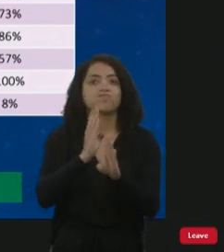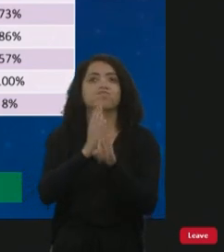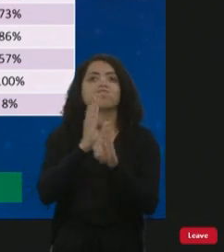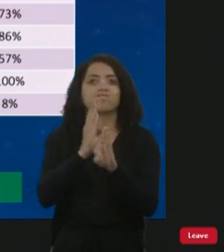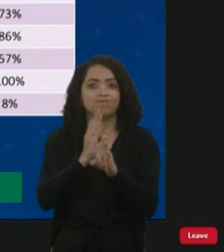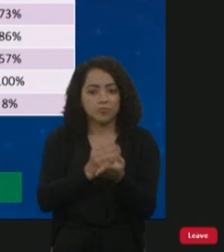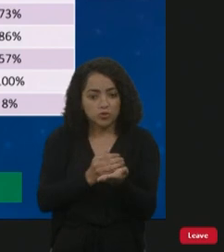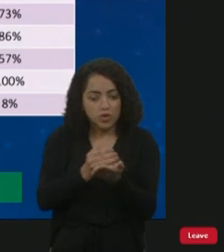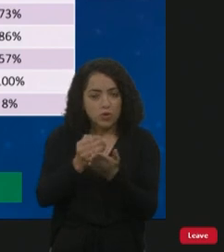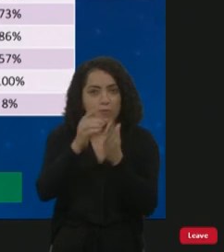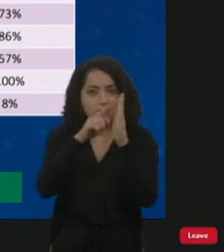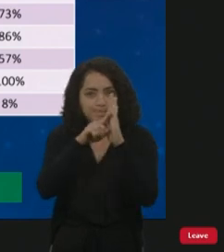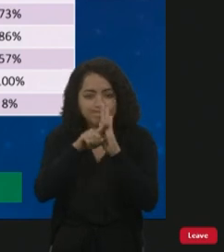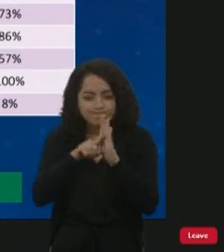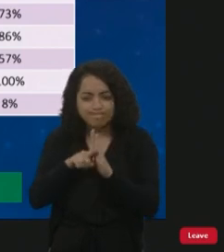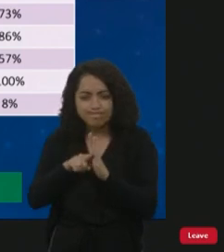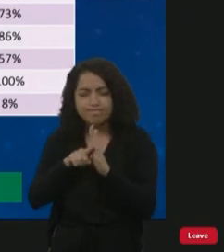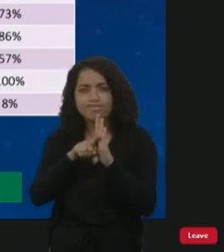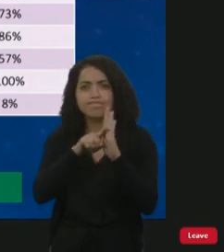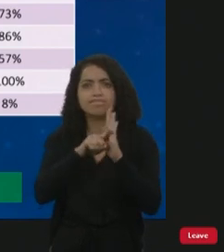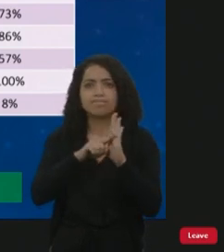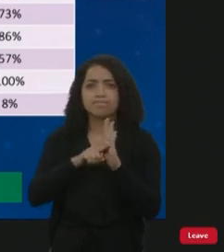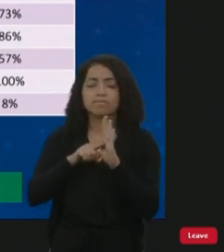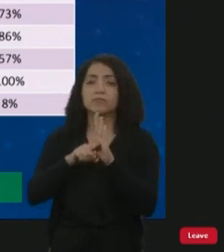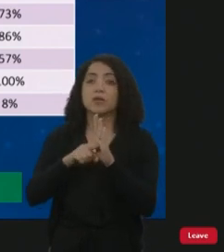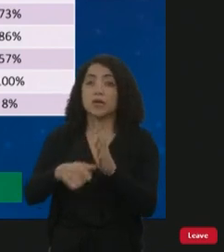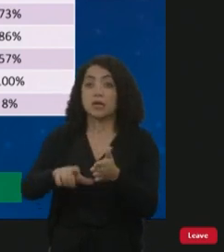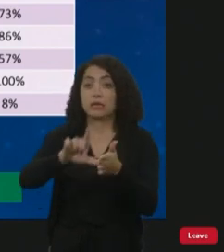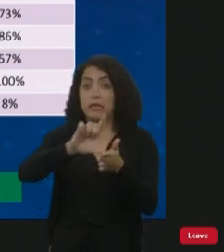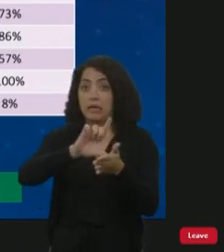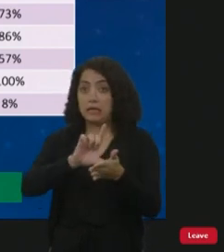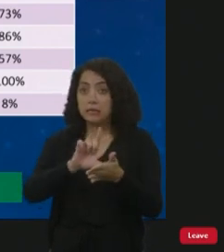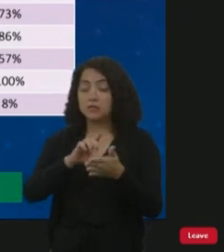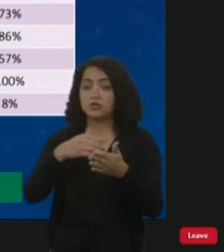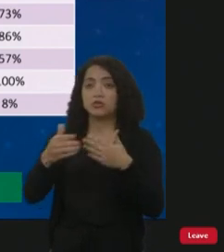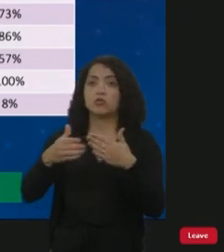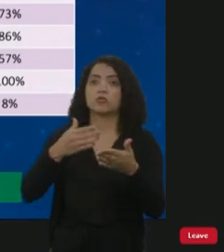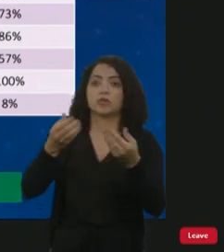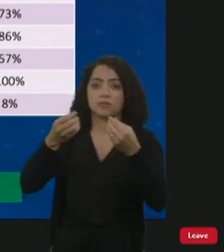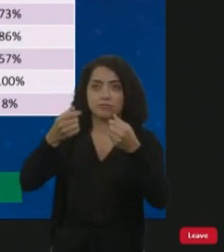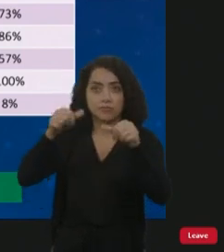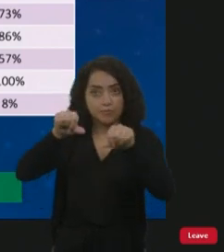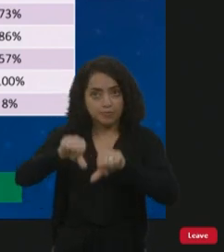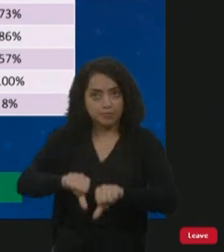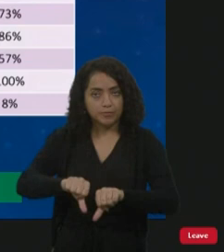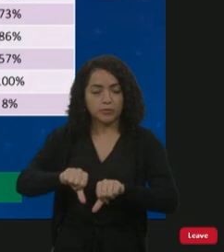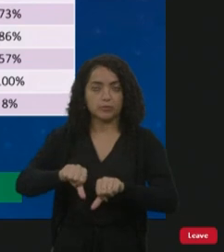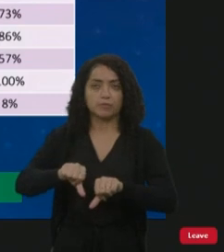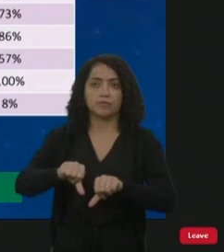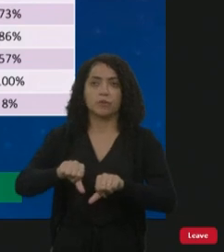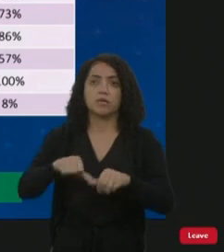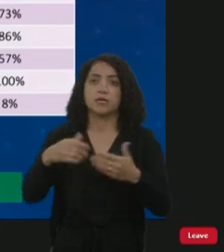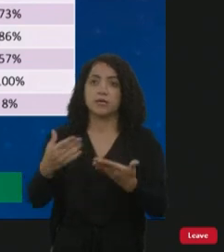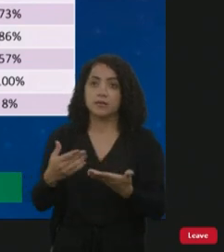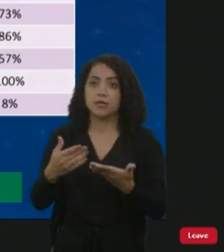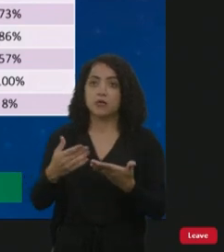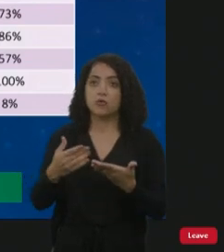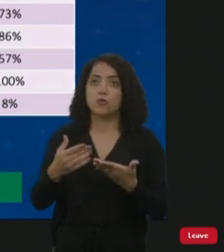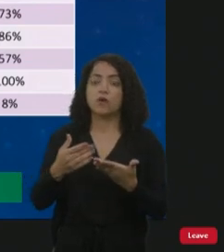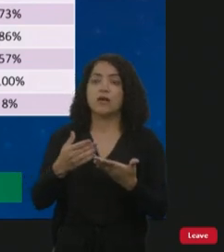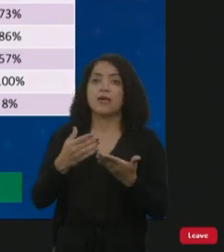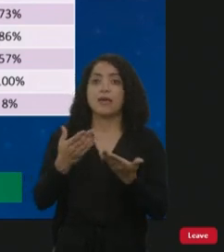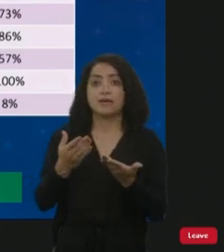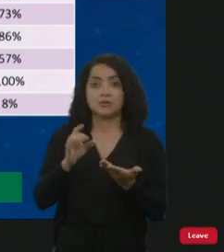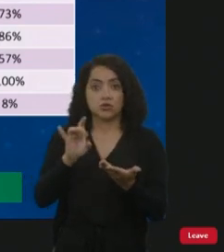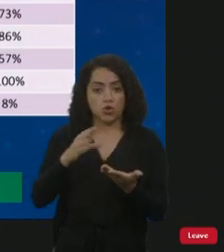o rastreio e vai intervir antes de ter qualquer comprometimento. Tá? Então, a triagem neonatal não serve só para o bebê,